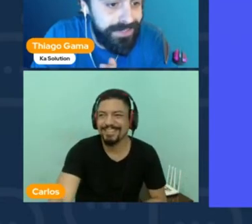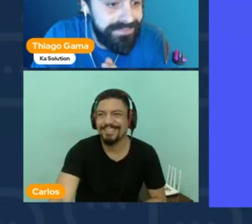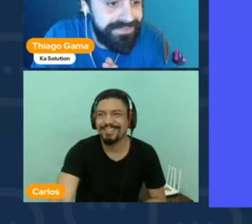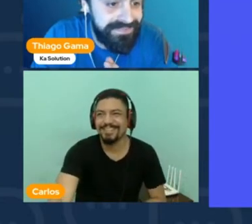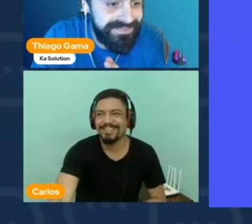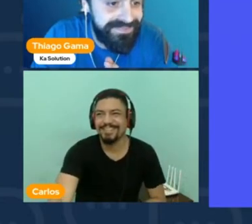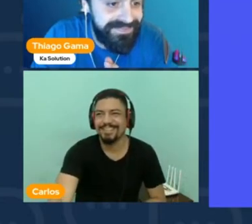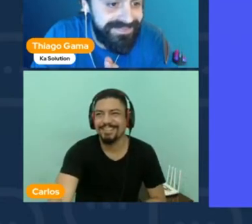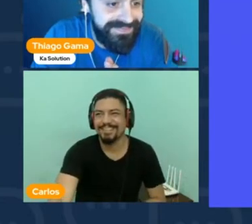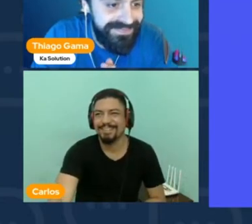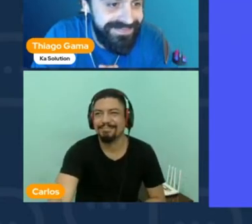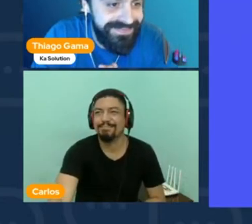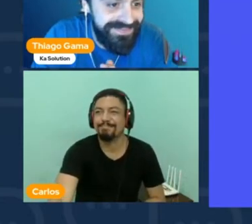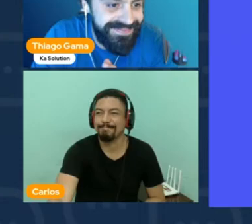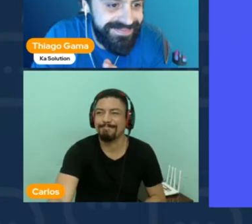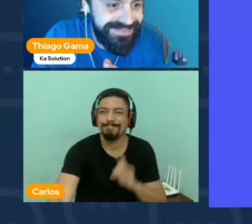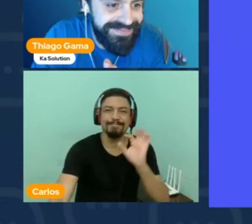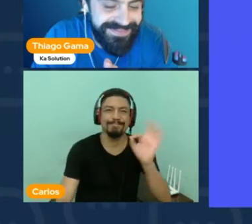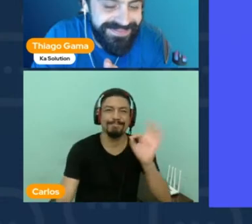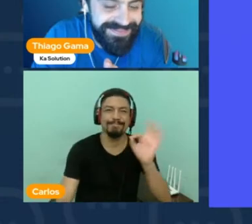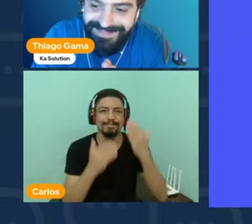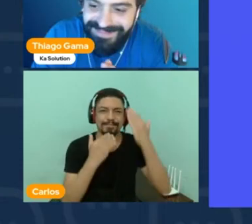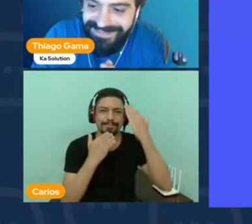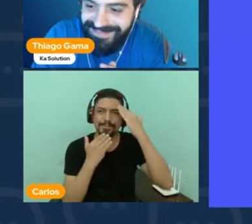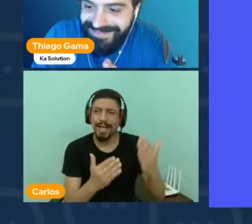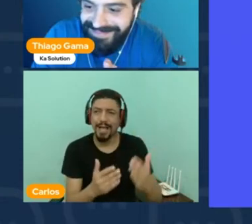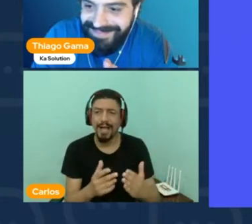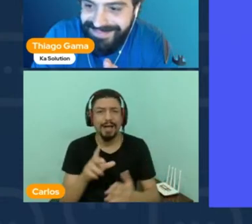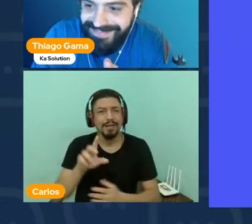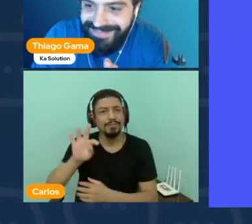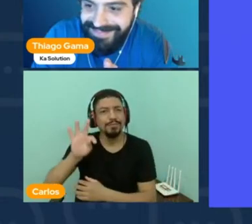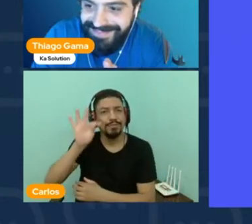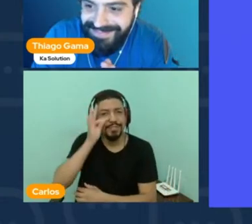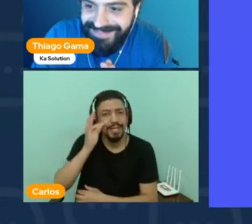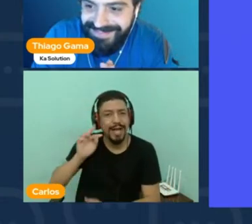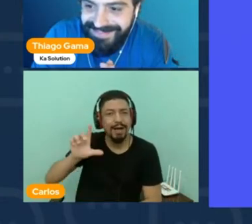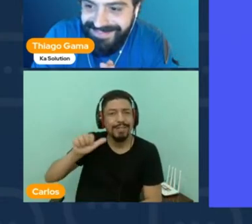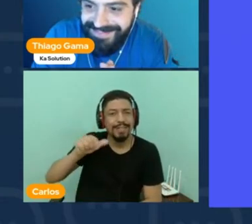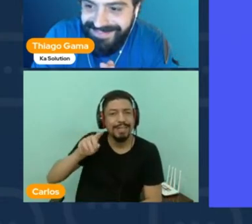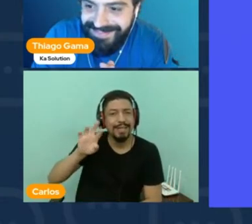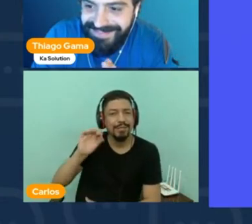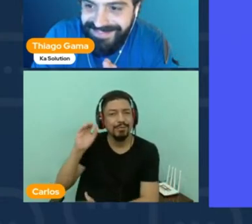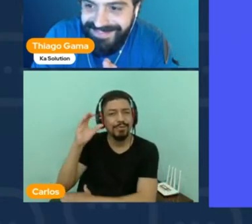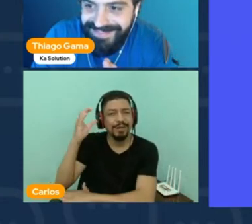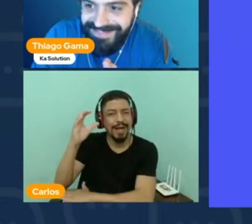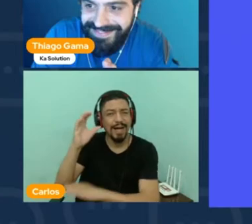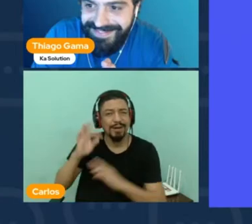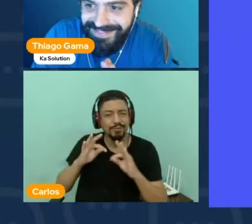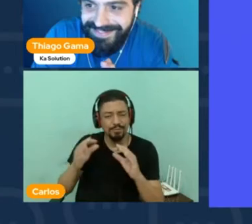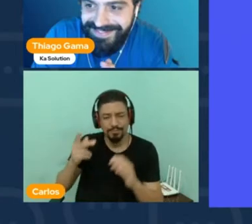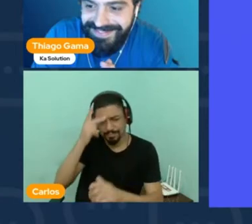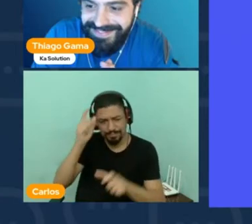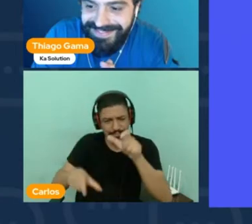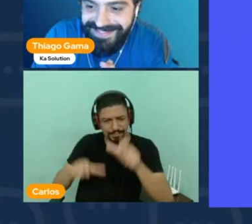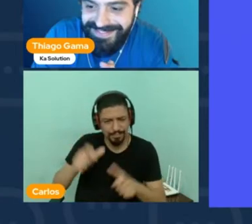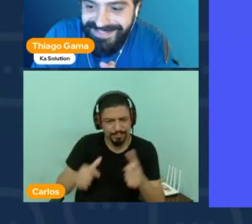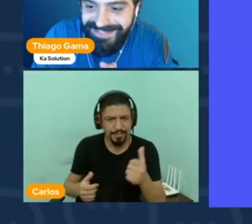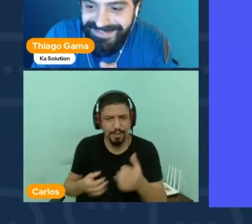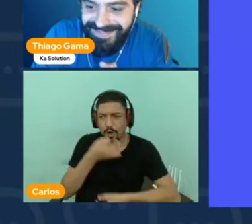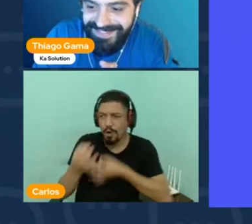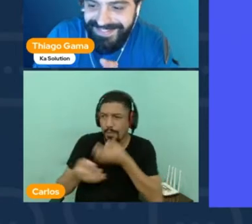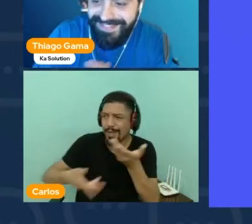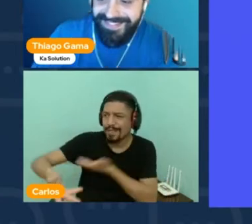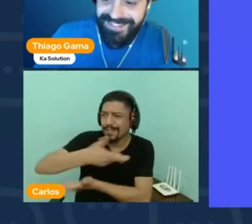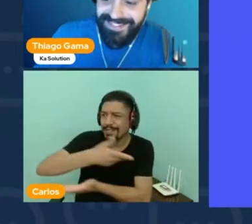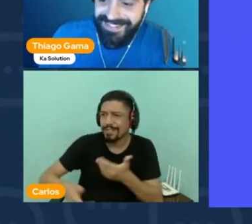nuvem. É isso aí, muito obrigada aí, Tiago, Leandro, Carlos, a toda a galera que está comentando,